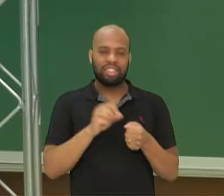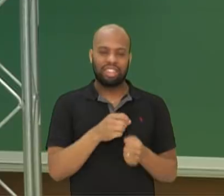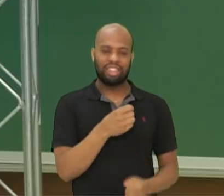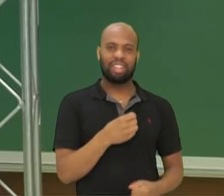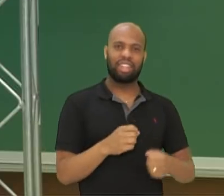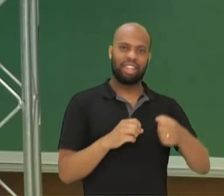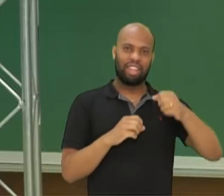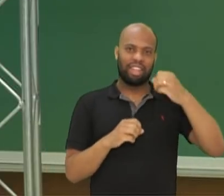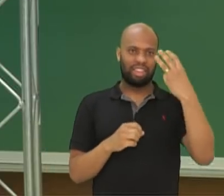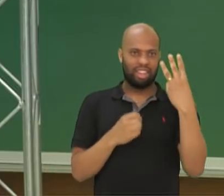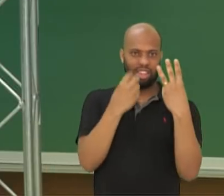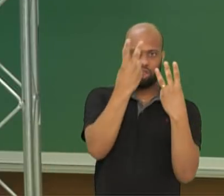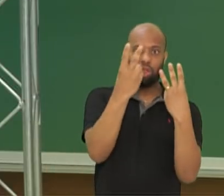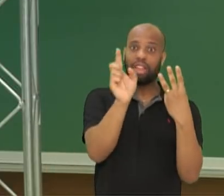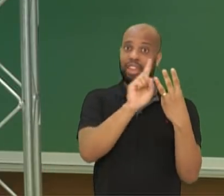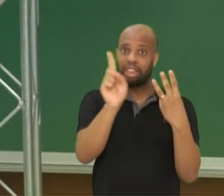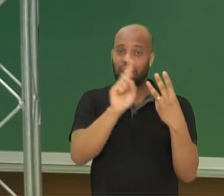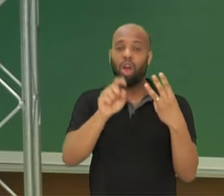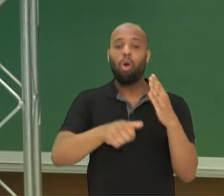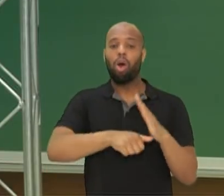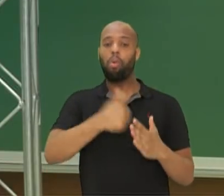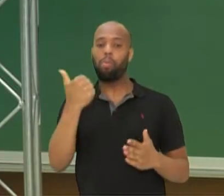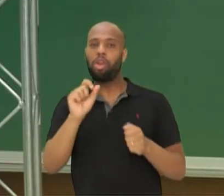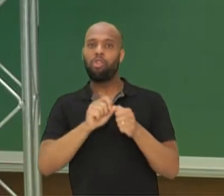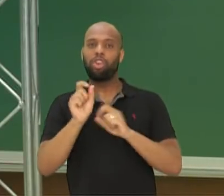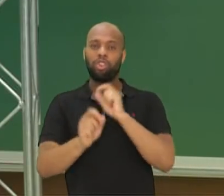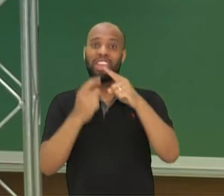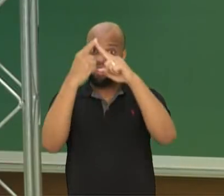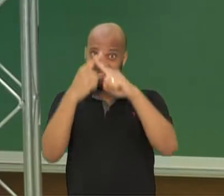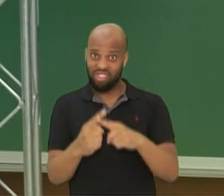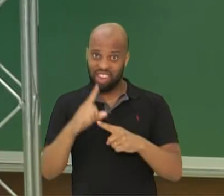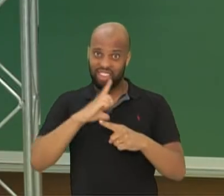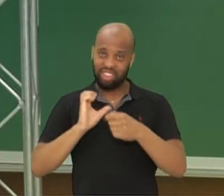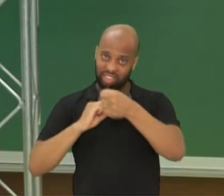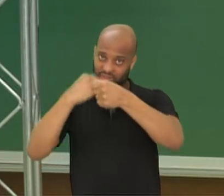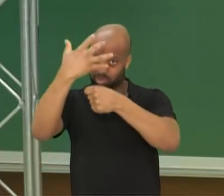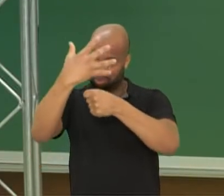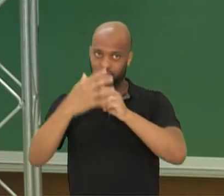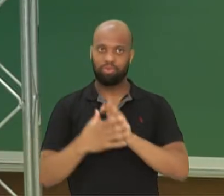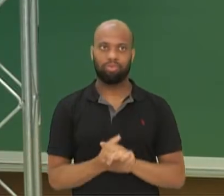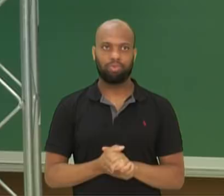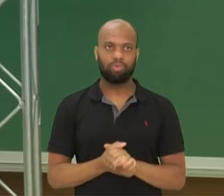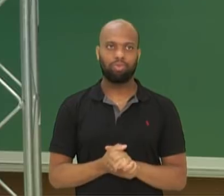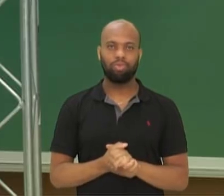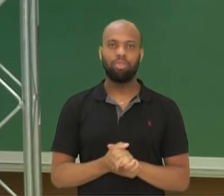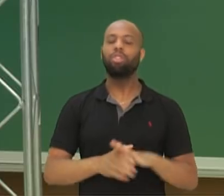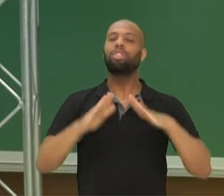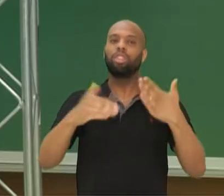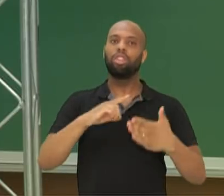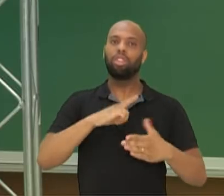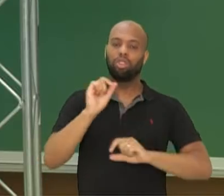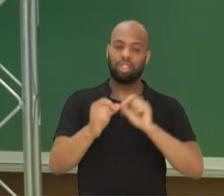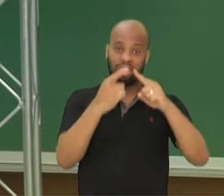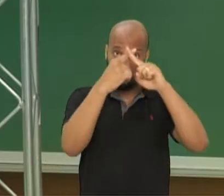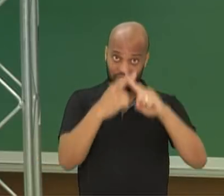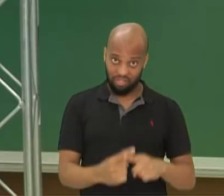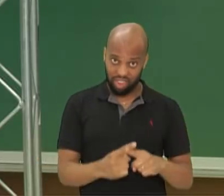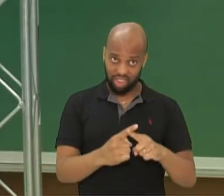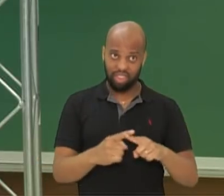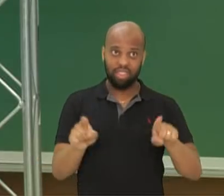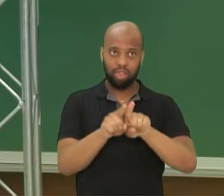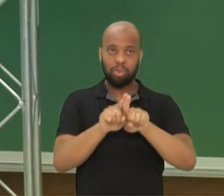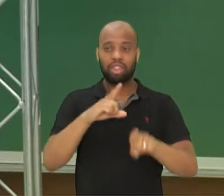não. Você precisa resolver primeiro o expoente da potência, nesse caso. E aqui no expoente tem uma multiplicação